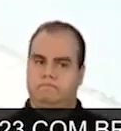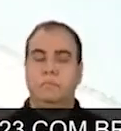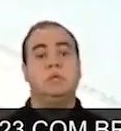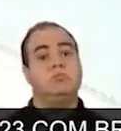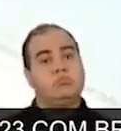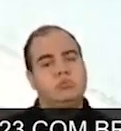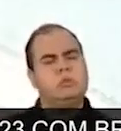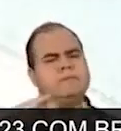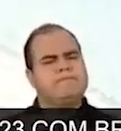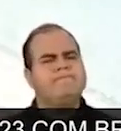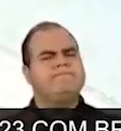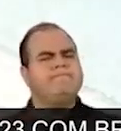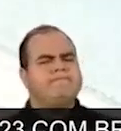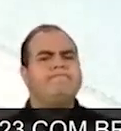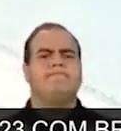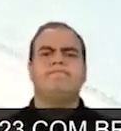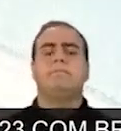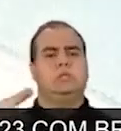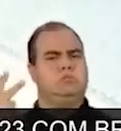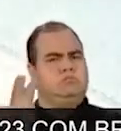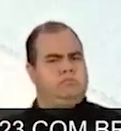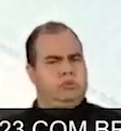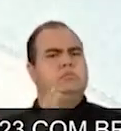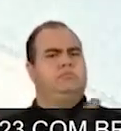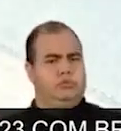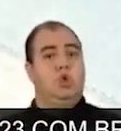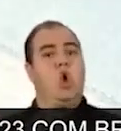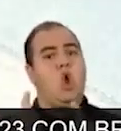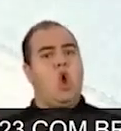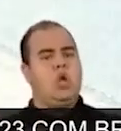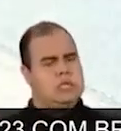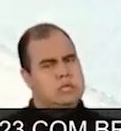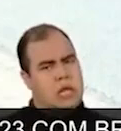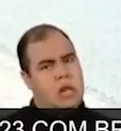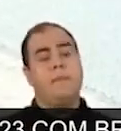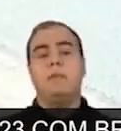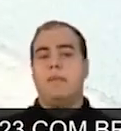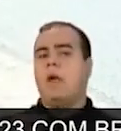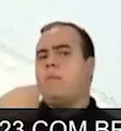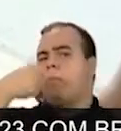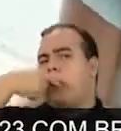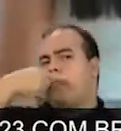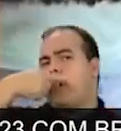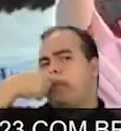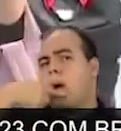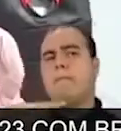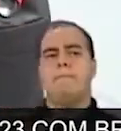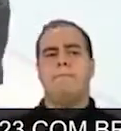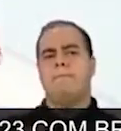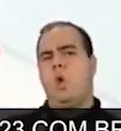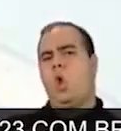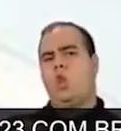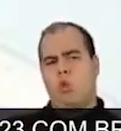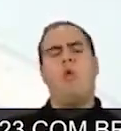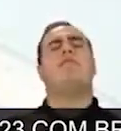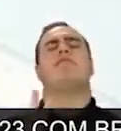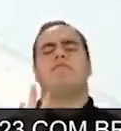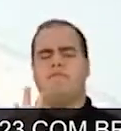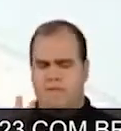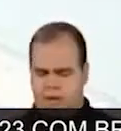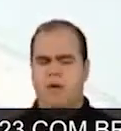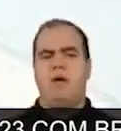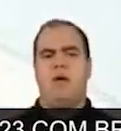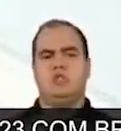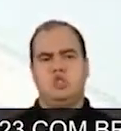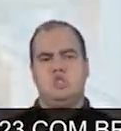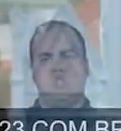de multivacinação contra o sarampo e contra a poliomielite vai acontecer em todo o país, nas escolas, a